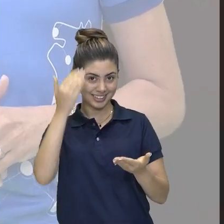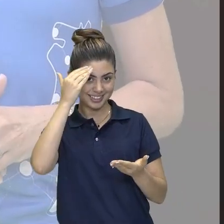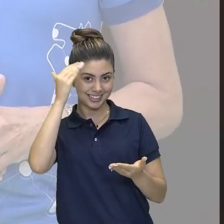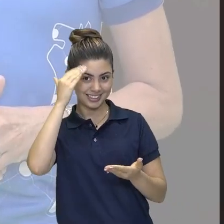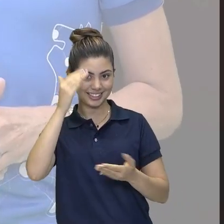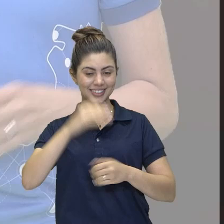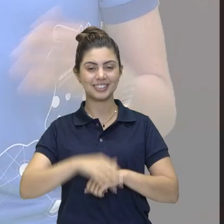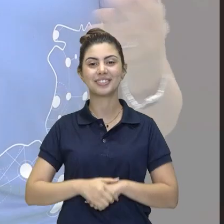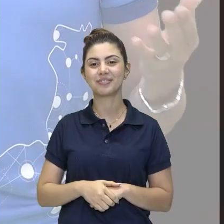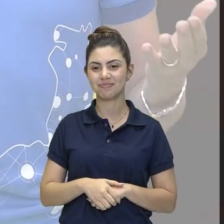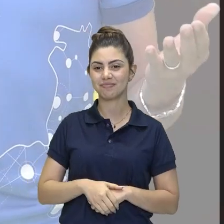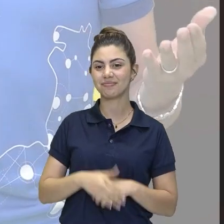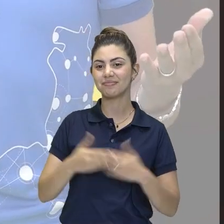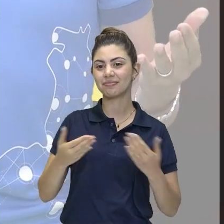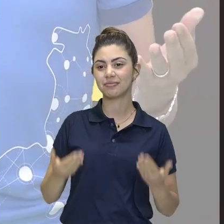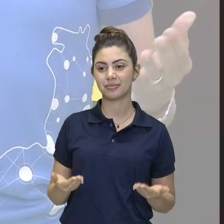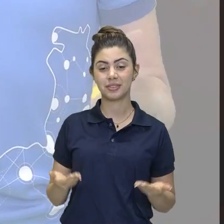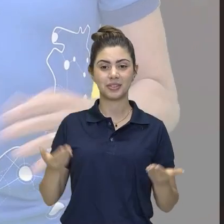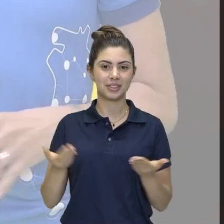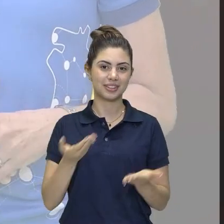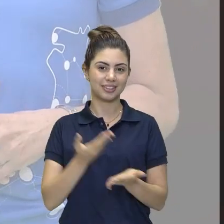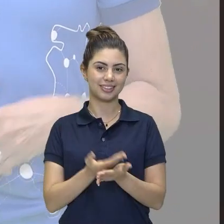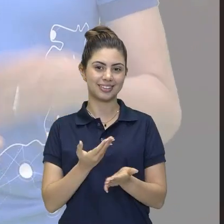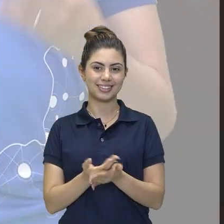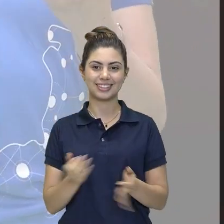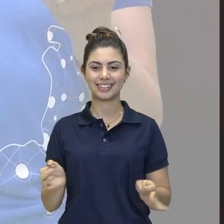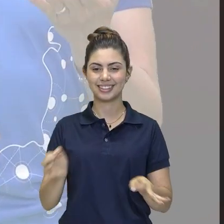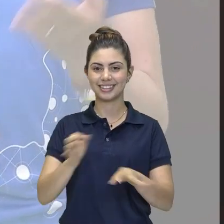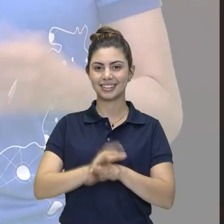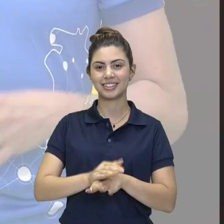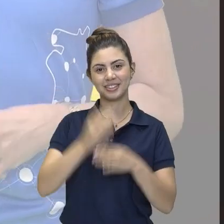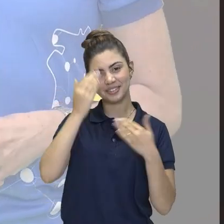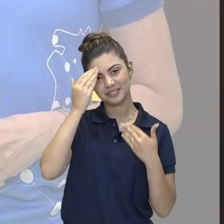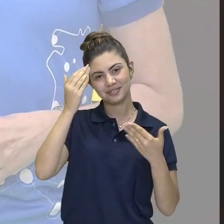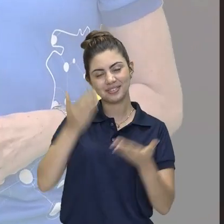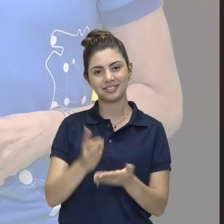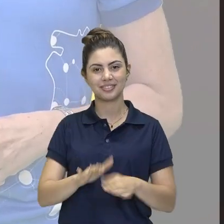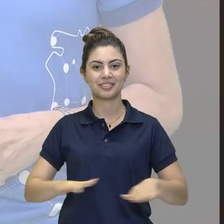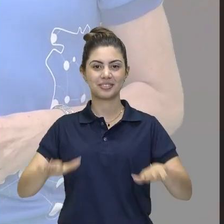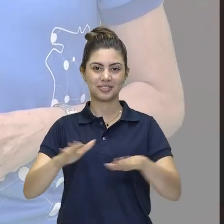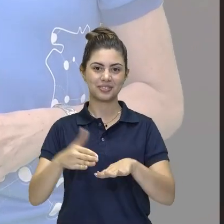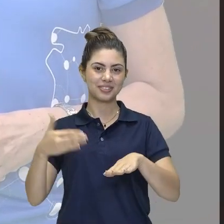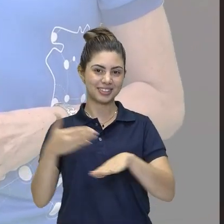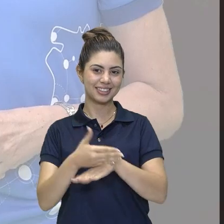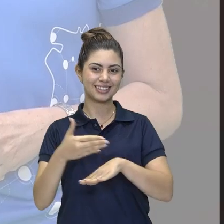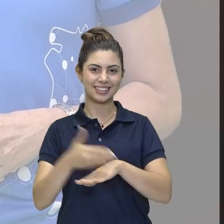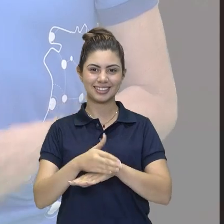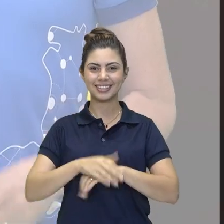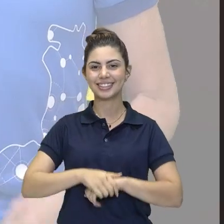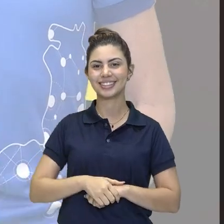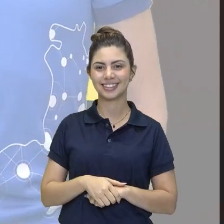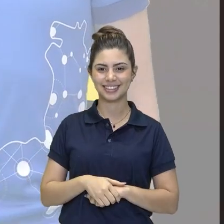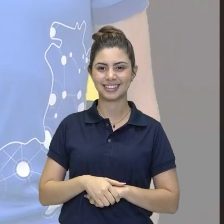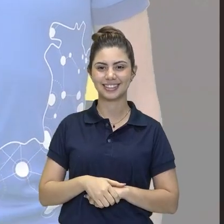Compreendido? Então, vamos agora encerrar a nossa aula e agradecer a participação